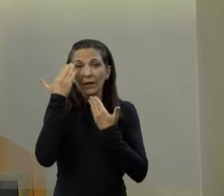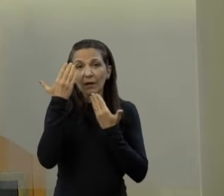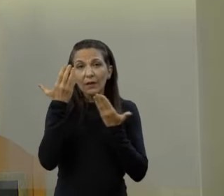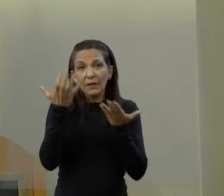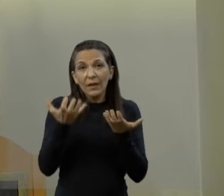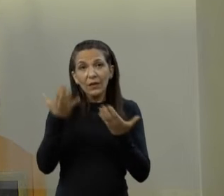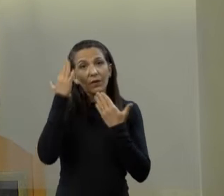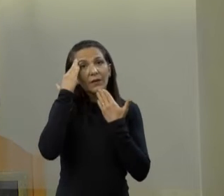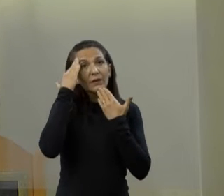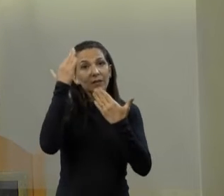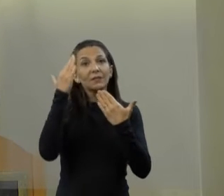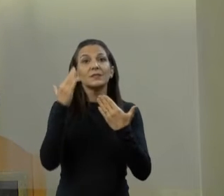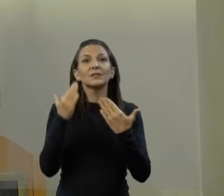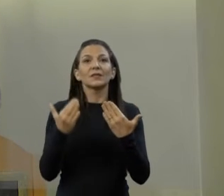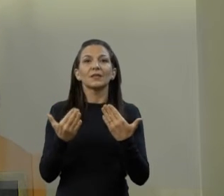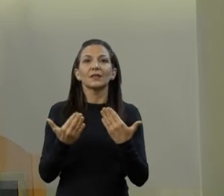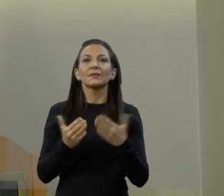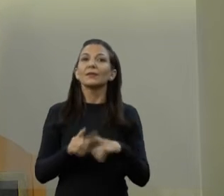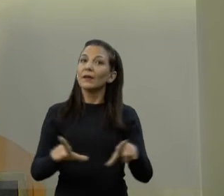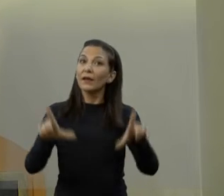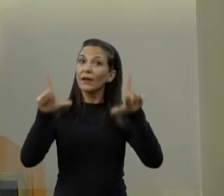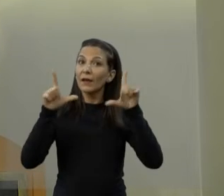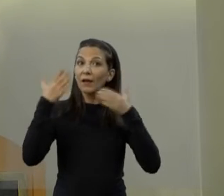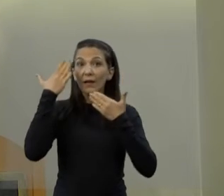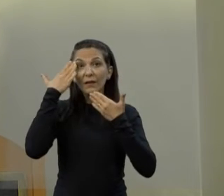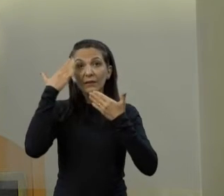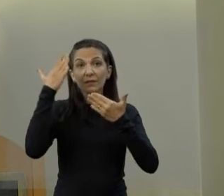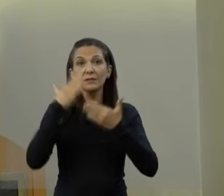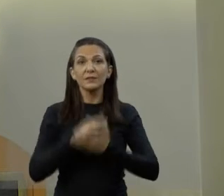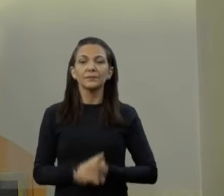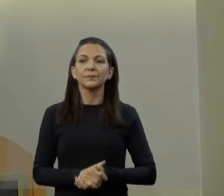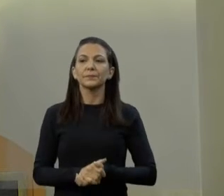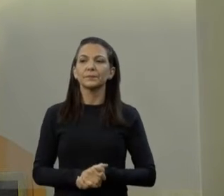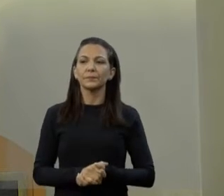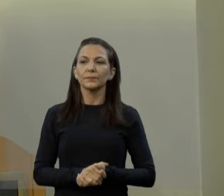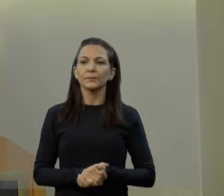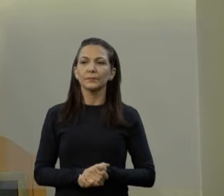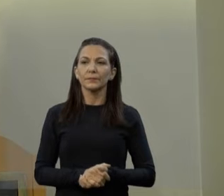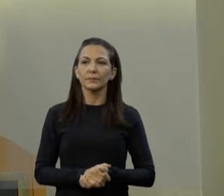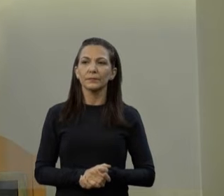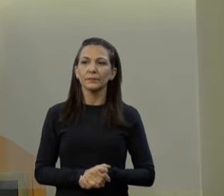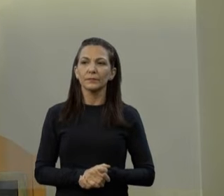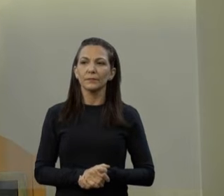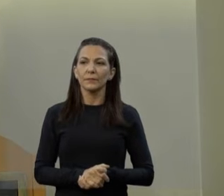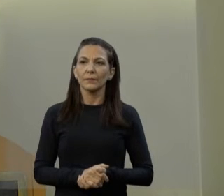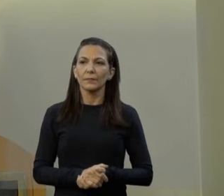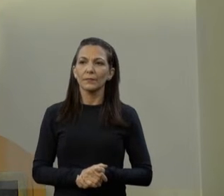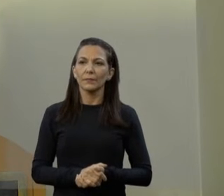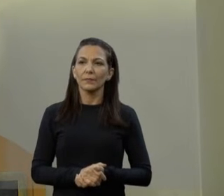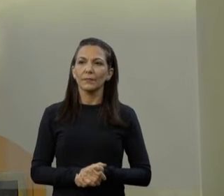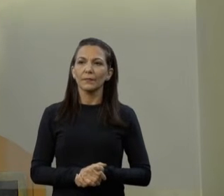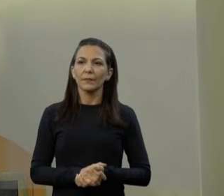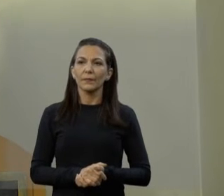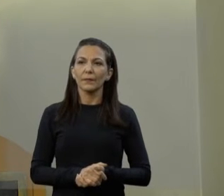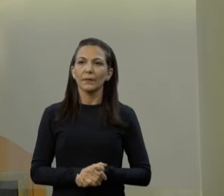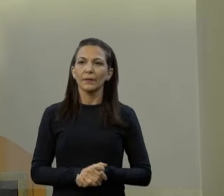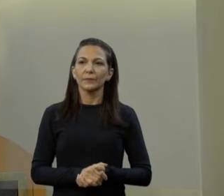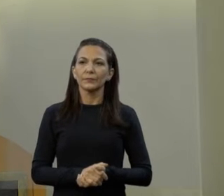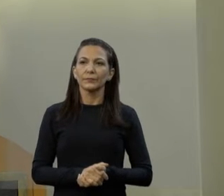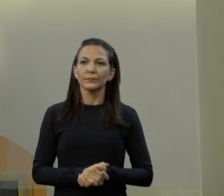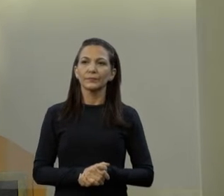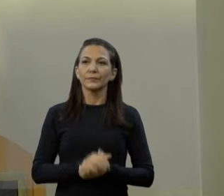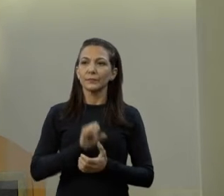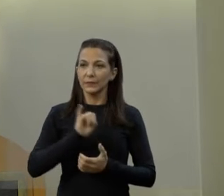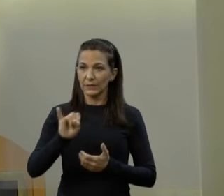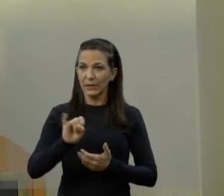público Vereador Aloísio você minha permitido se uma parte do Poder